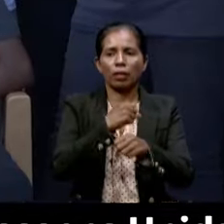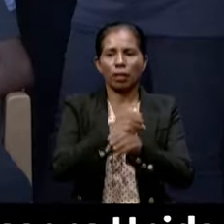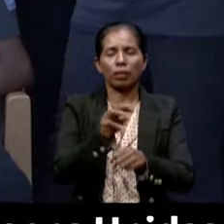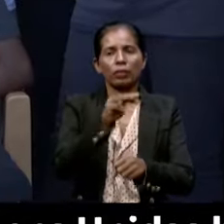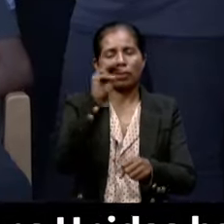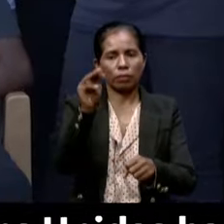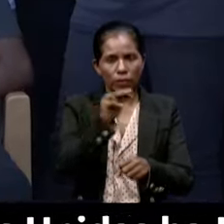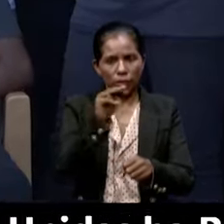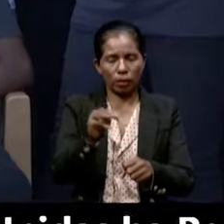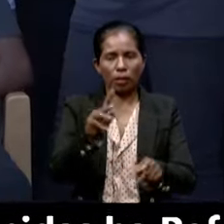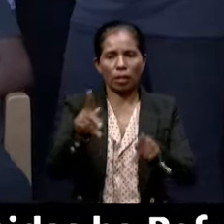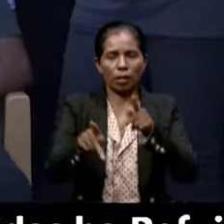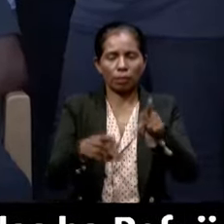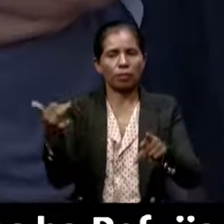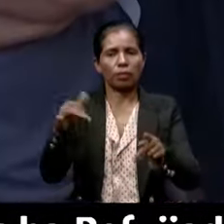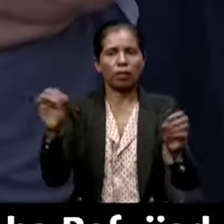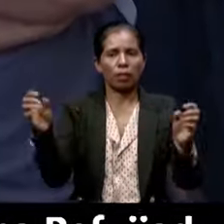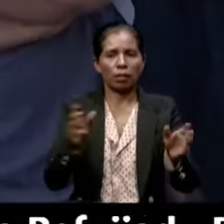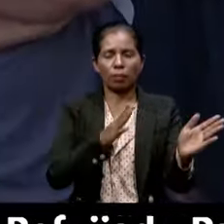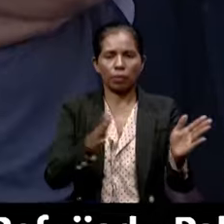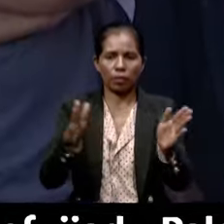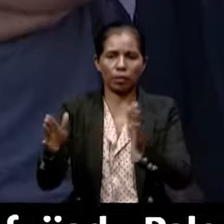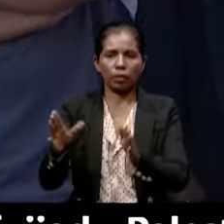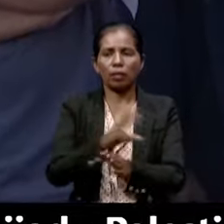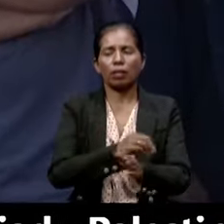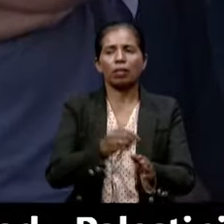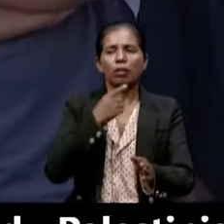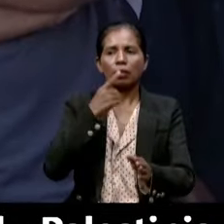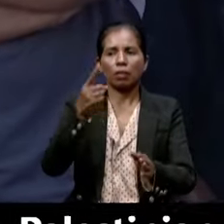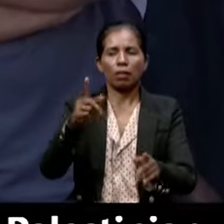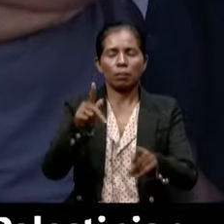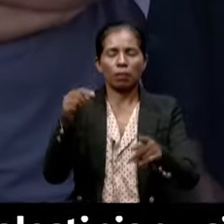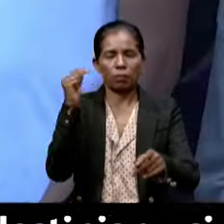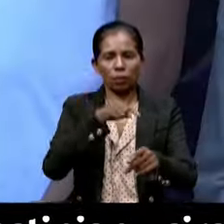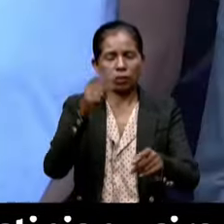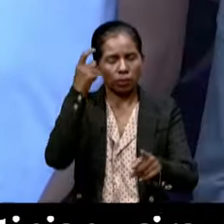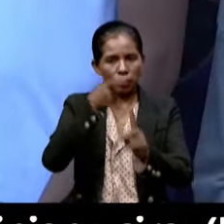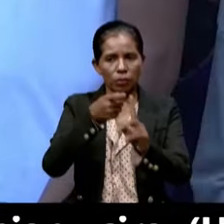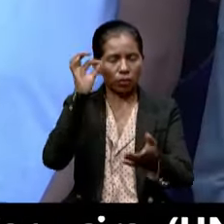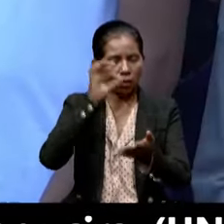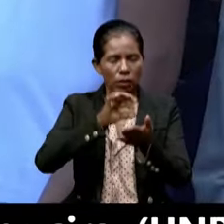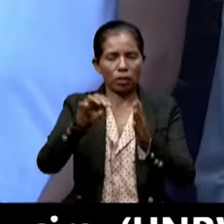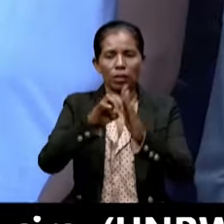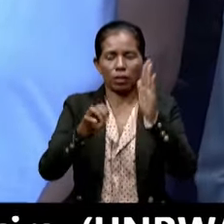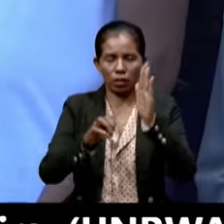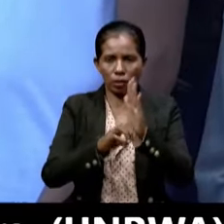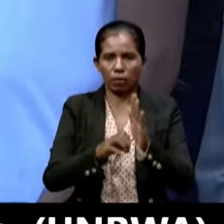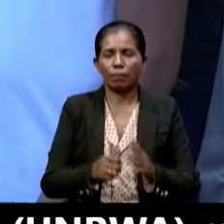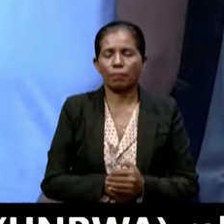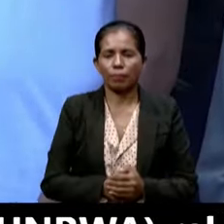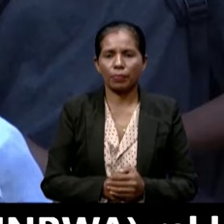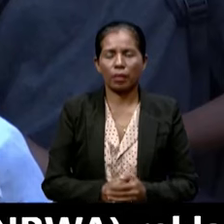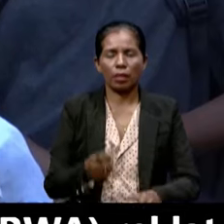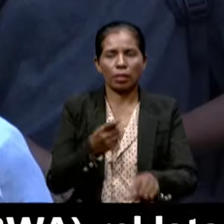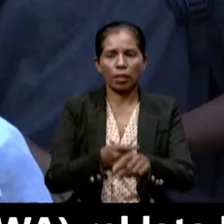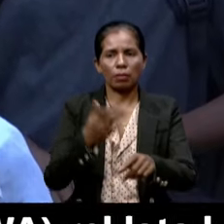segunda ne, formado sira lamenta o processo seleção ne, no considera manipula o secretário de Estado formação profissional no emprego. Deha momento neba